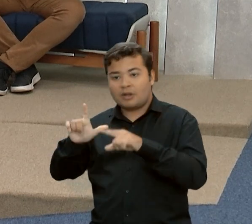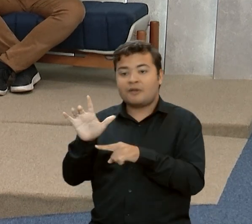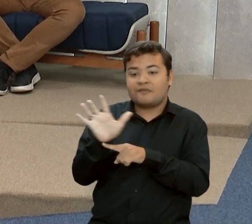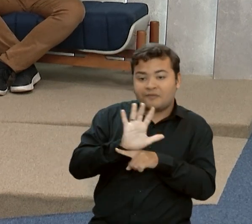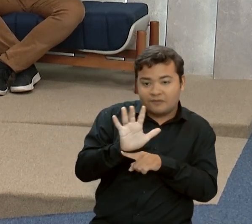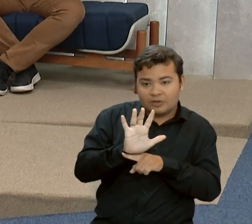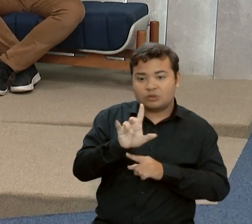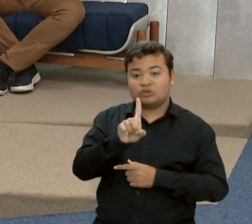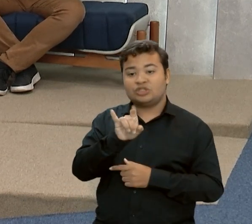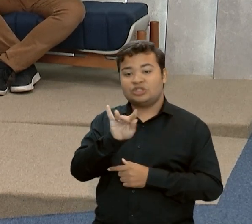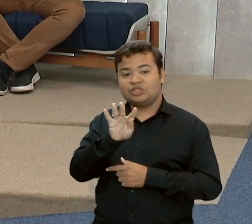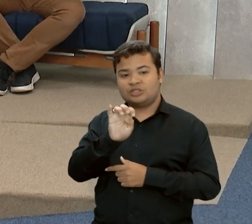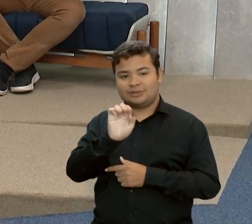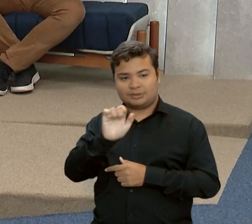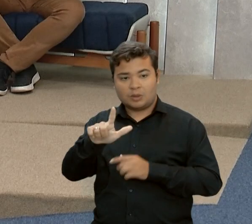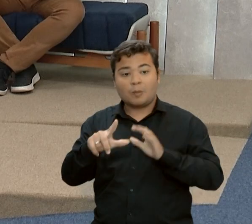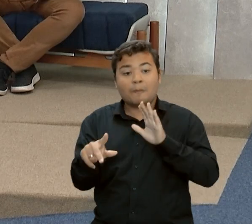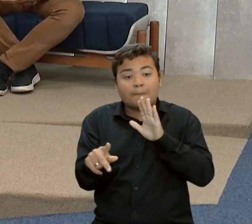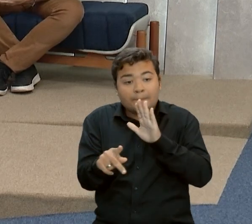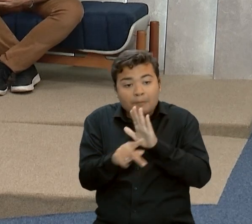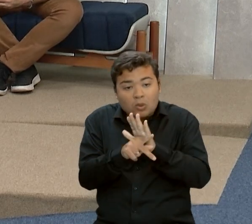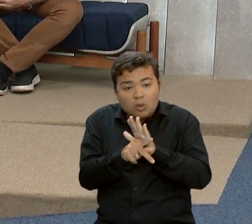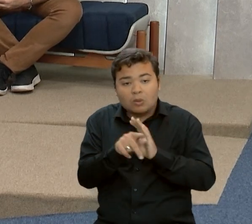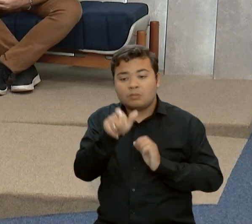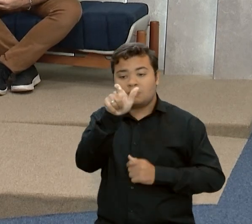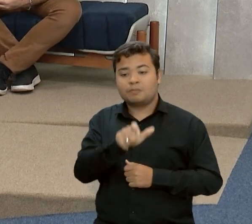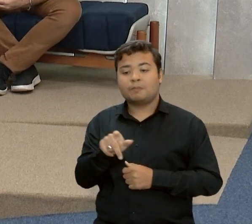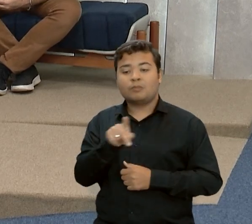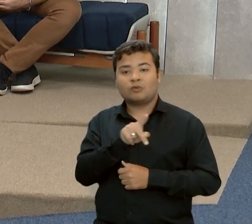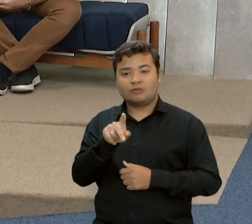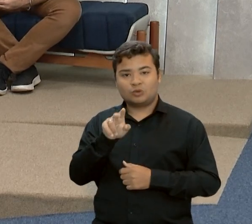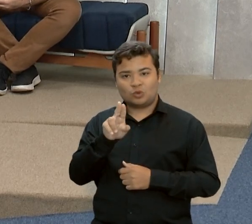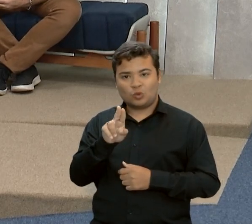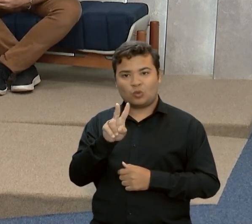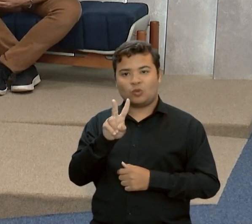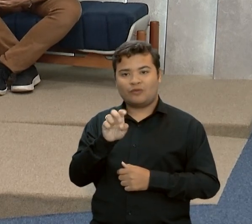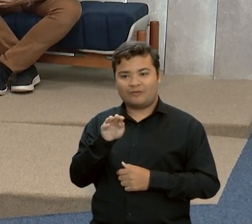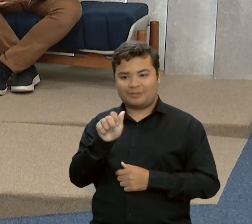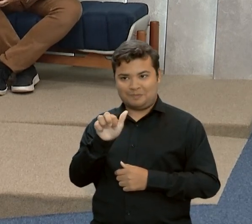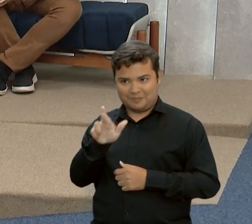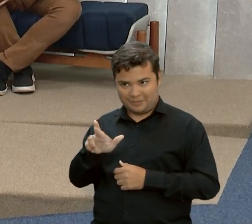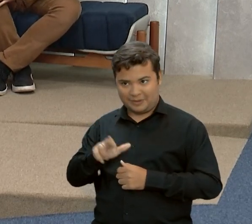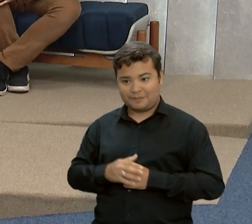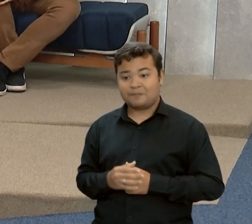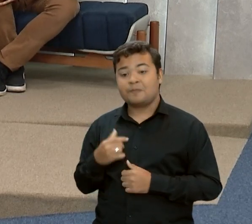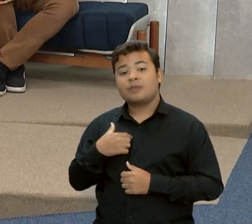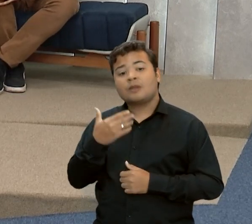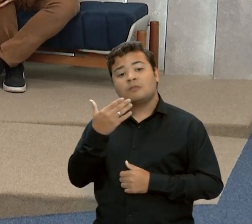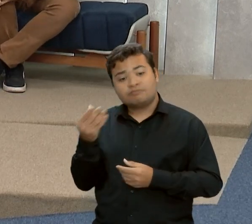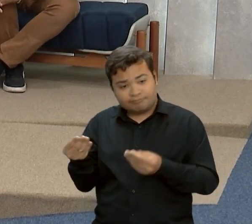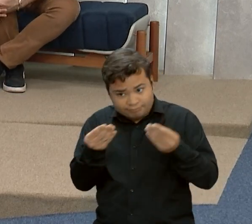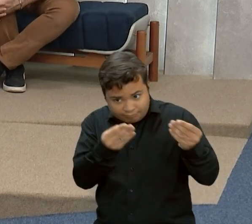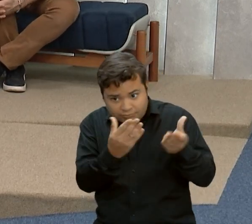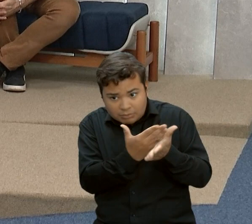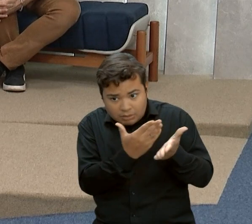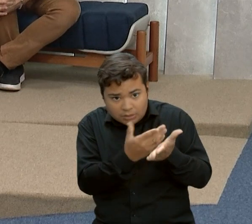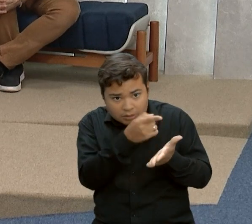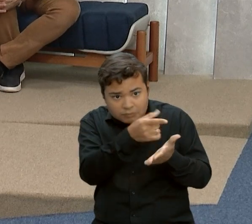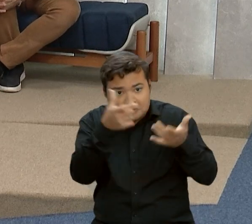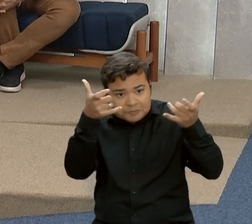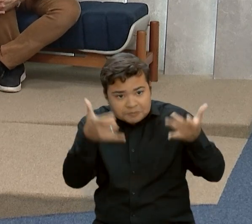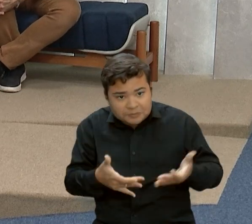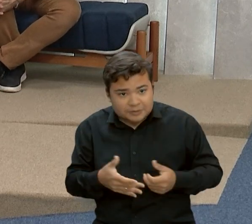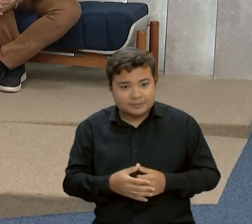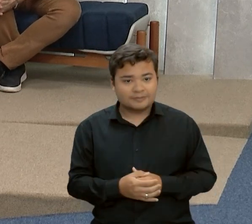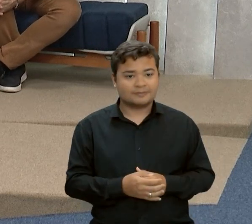professor Uvermar. Eu vou até passar para ele, para o senhor falar um pouquinho mais sobre esse livro, sobre o conteúdo que o senhor traz. Veja, tem